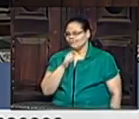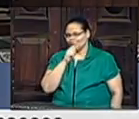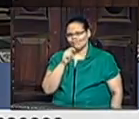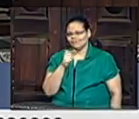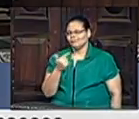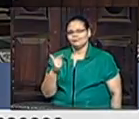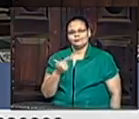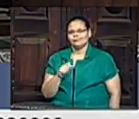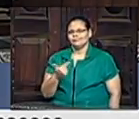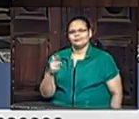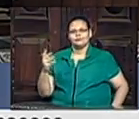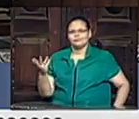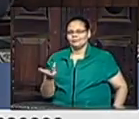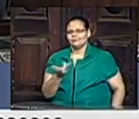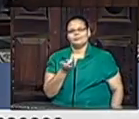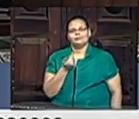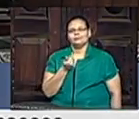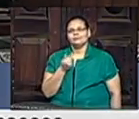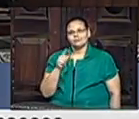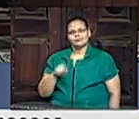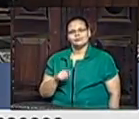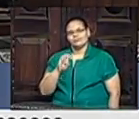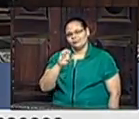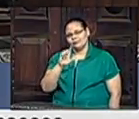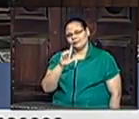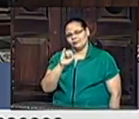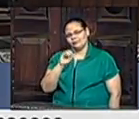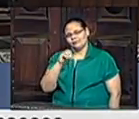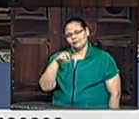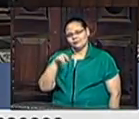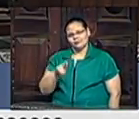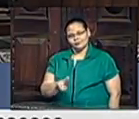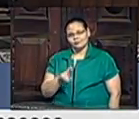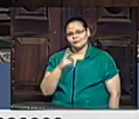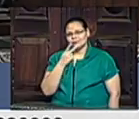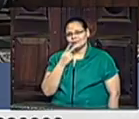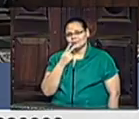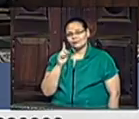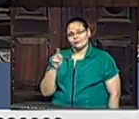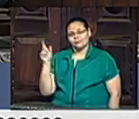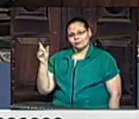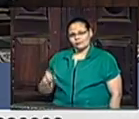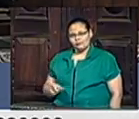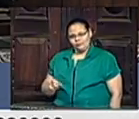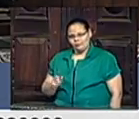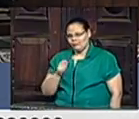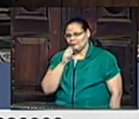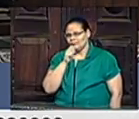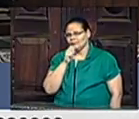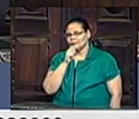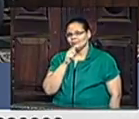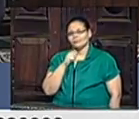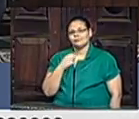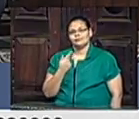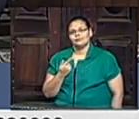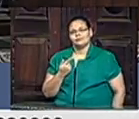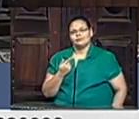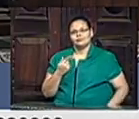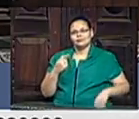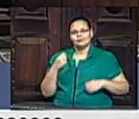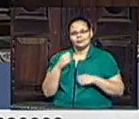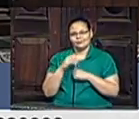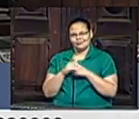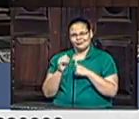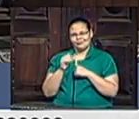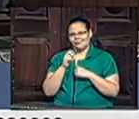incompetência, o Eliomar uma vez o qualificou como um governo desbussolado, é desbussolado em termos, que ele